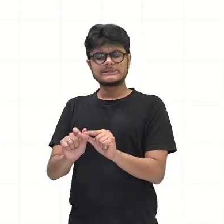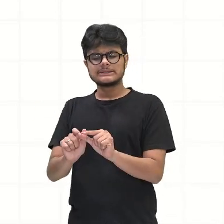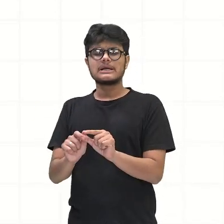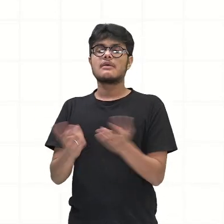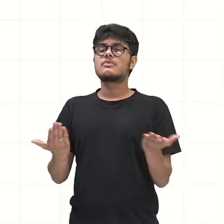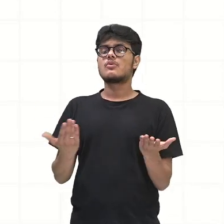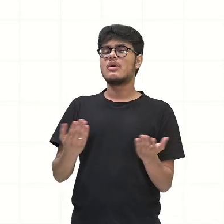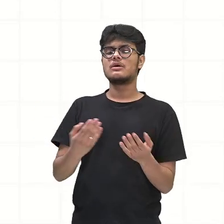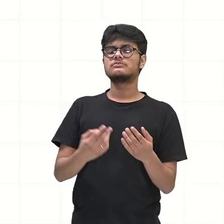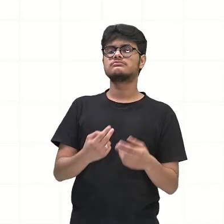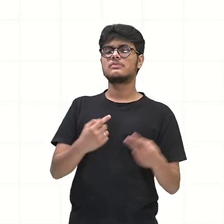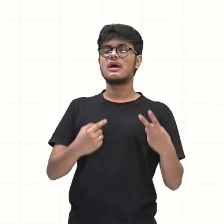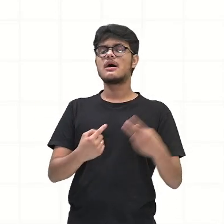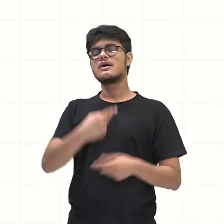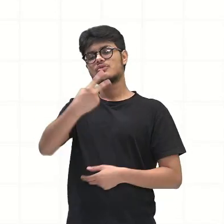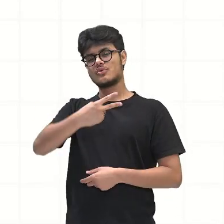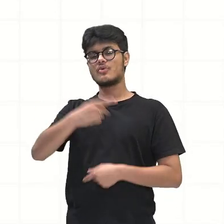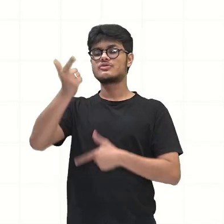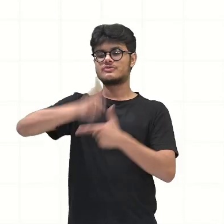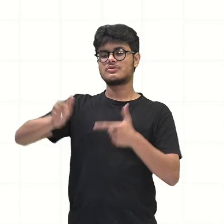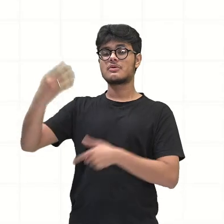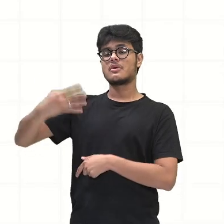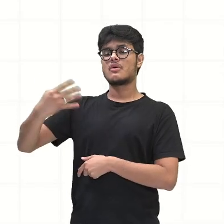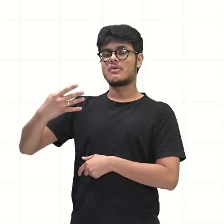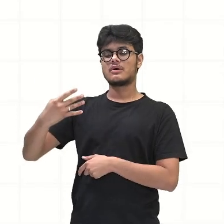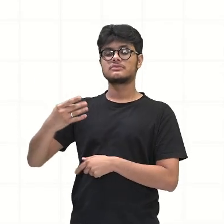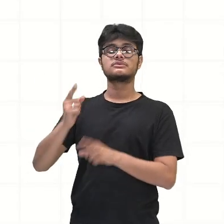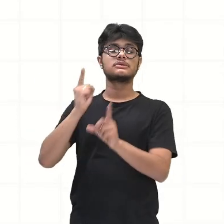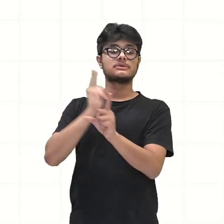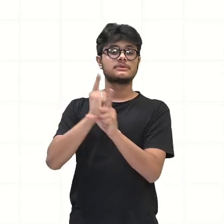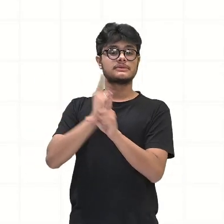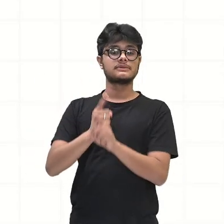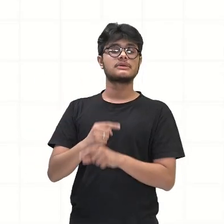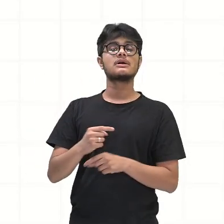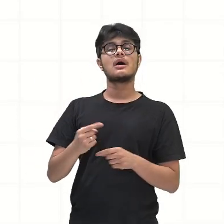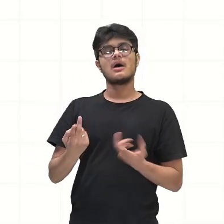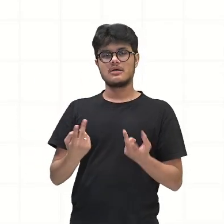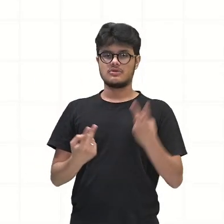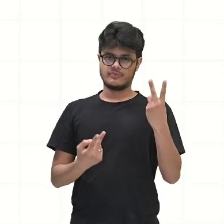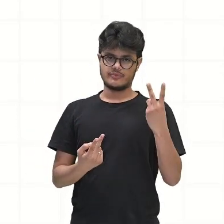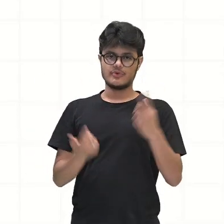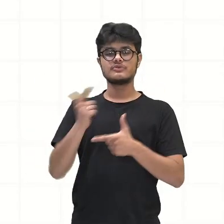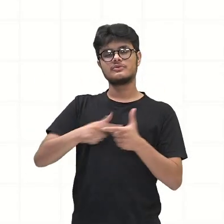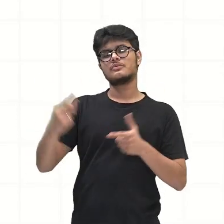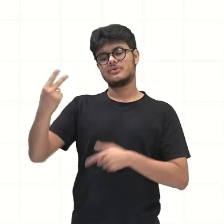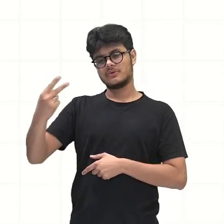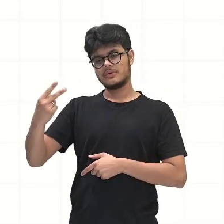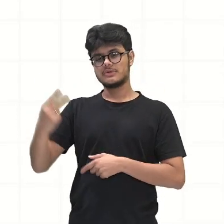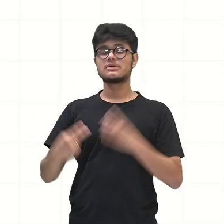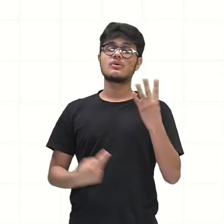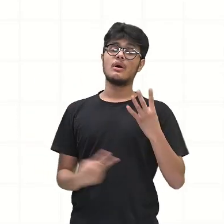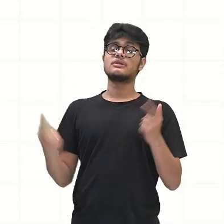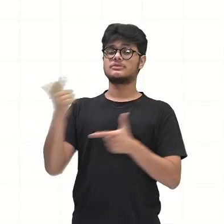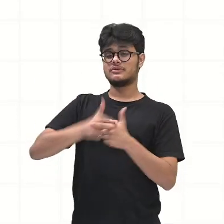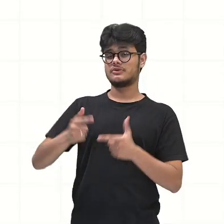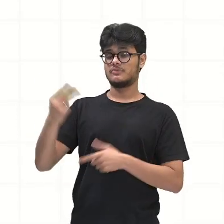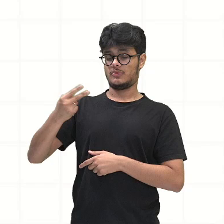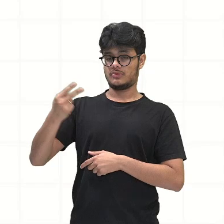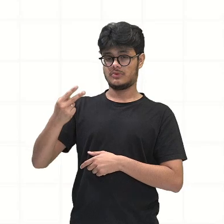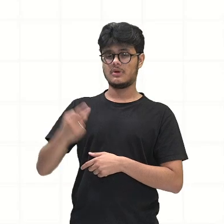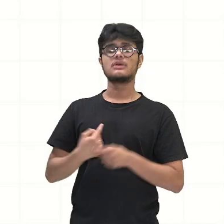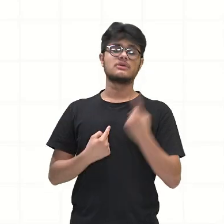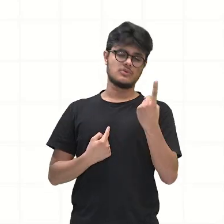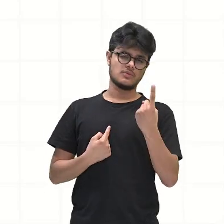sobre 4, eu simplifico aqui por 2 em cima e também por 2 embaixo. Aí eu teria o resultado de 1